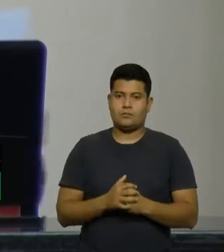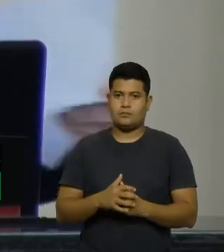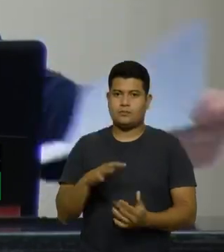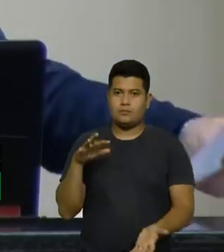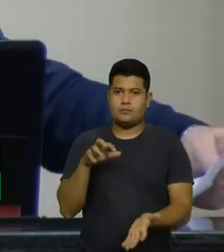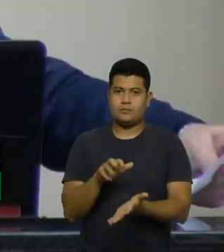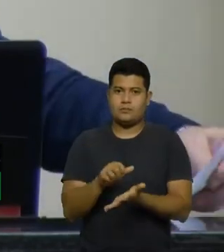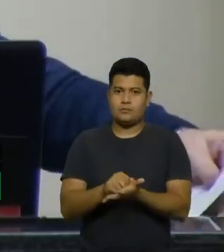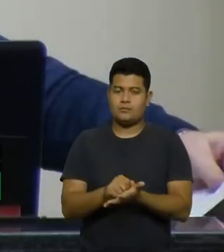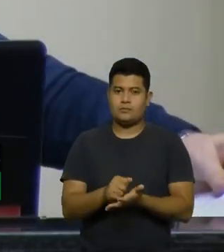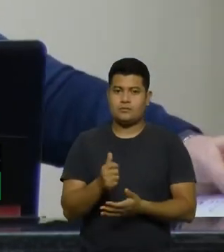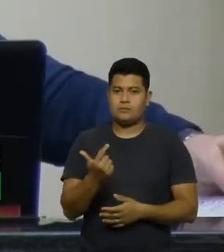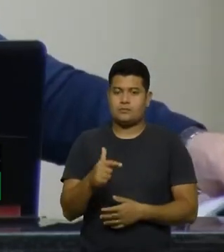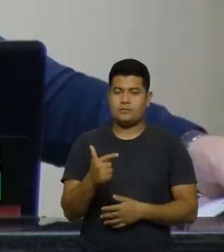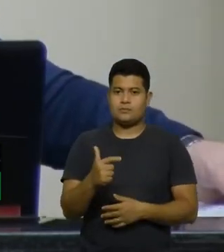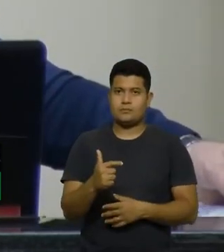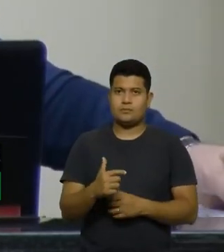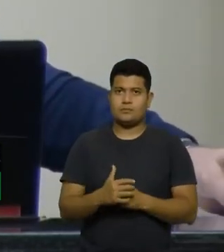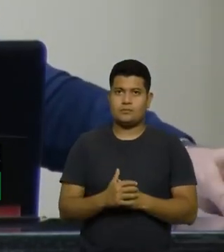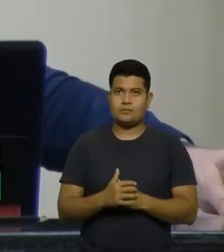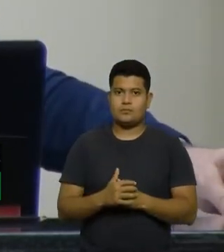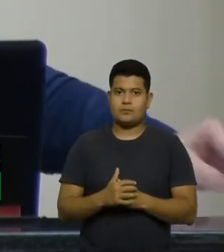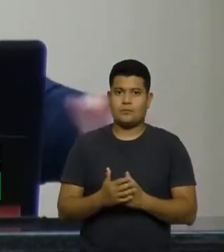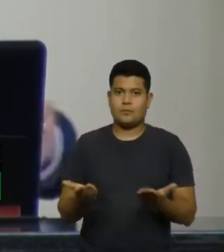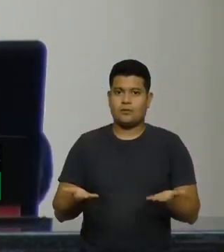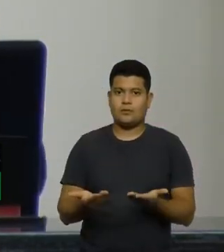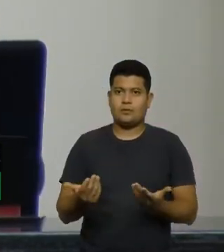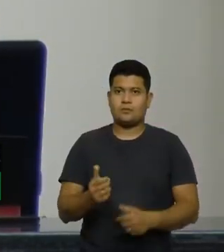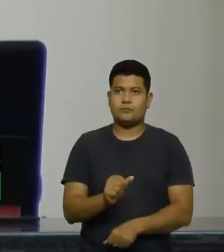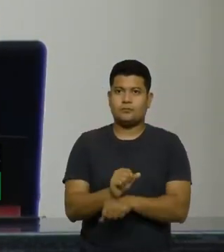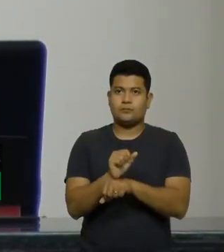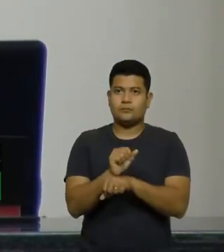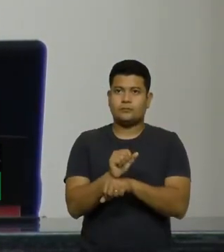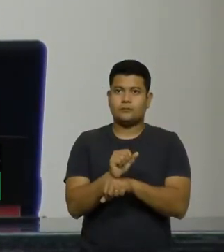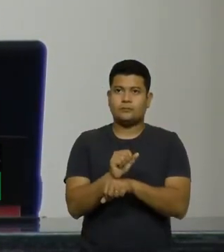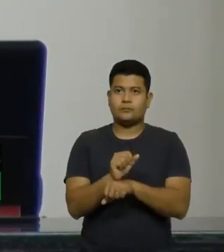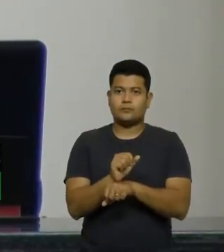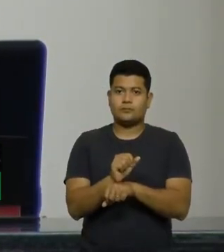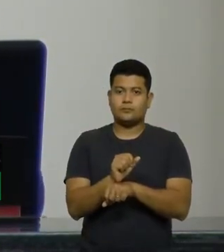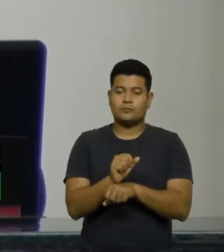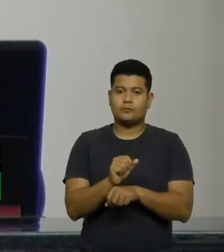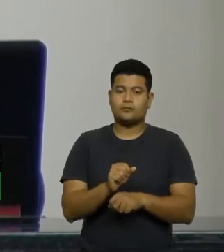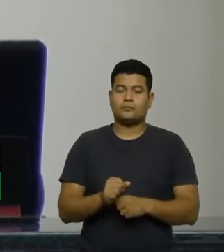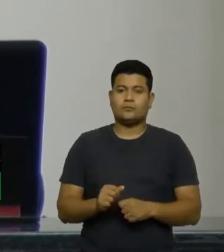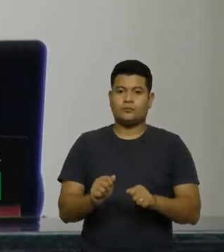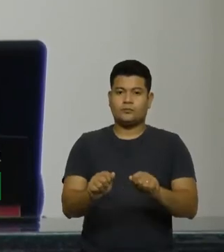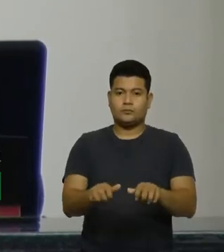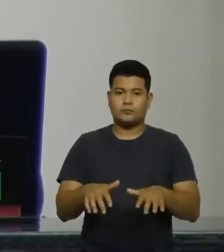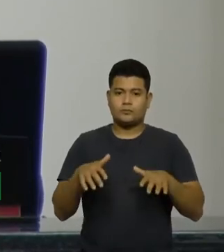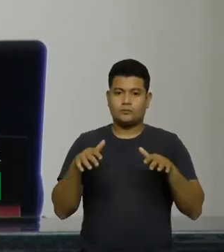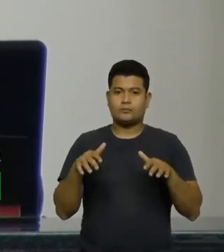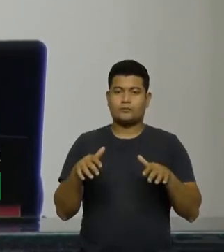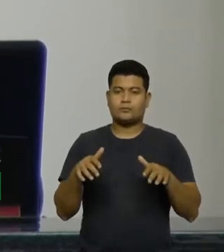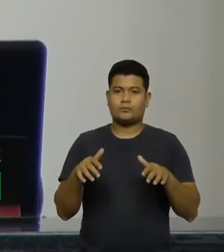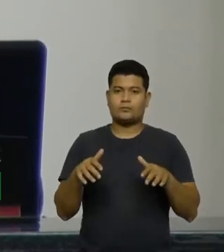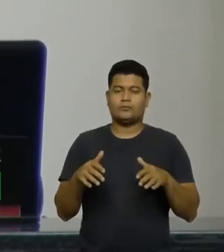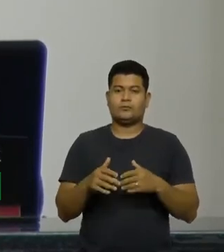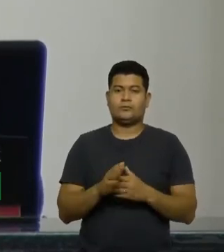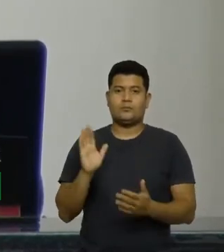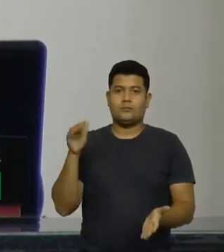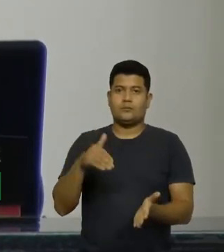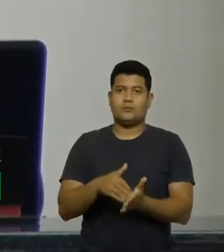Nós, nesse momento, então, declaro suspensa a sessão